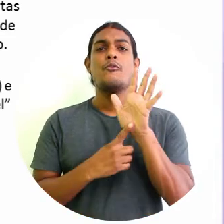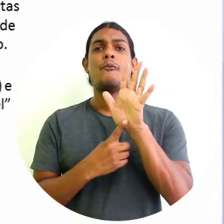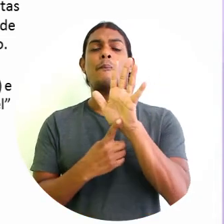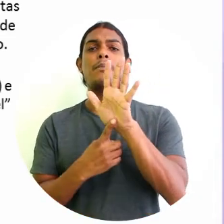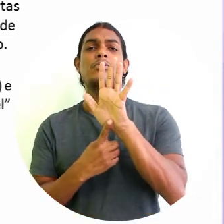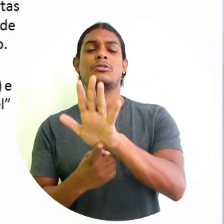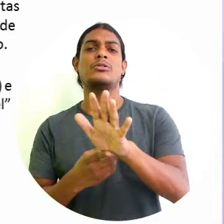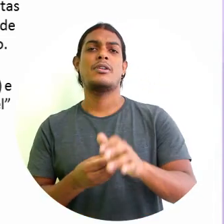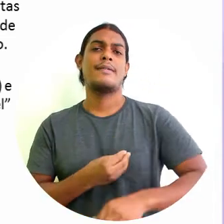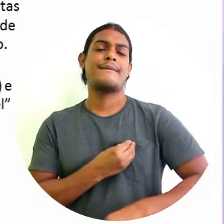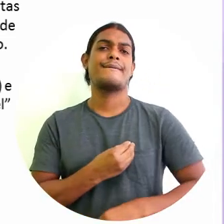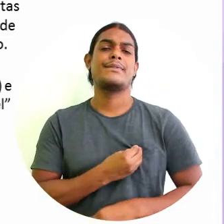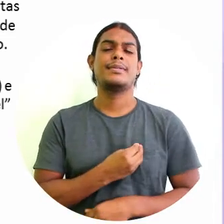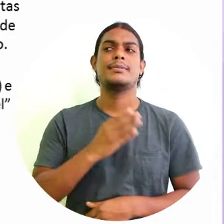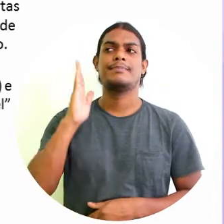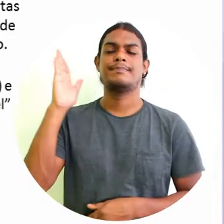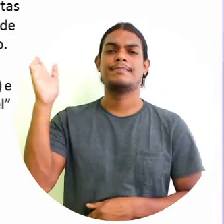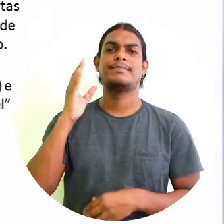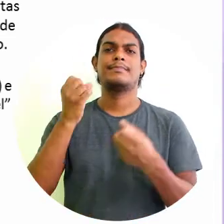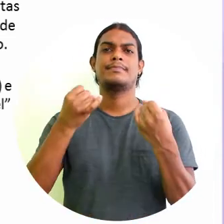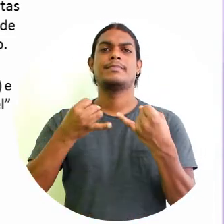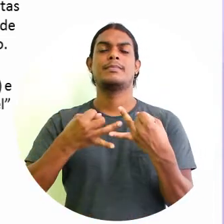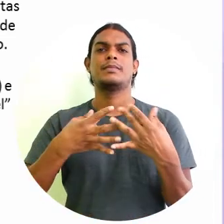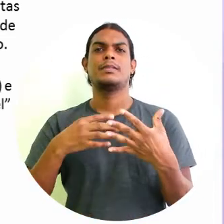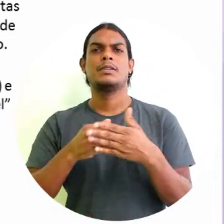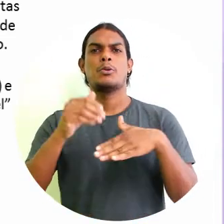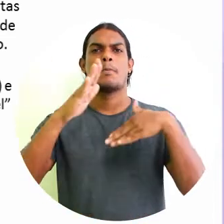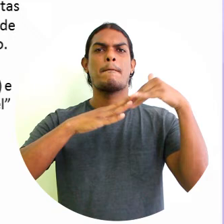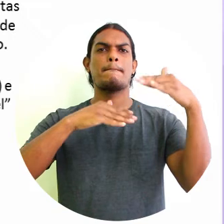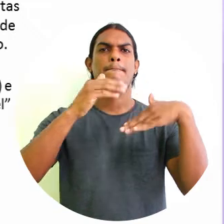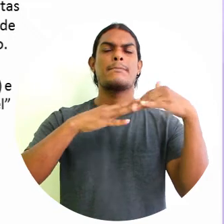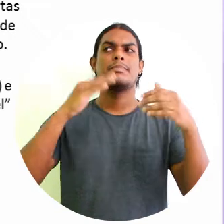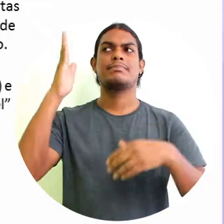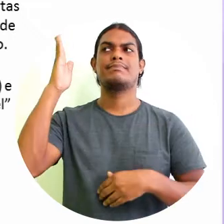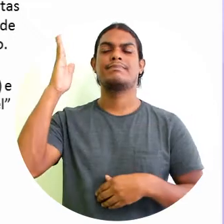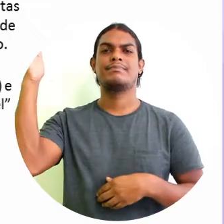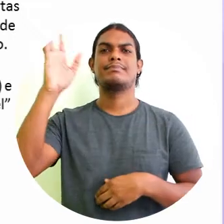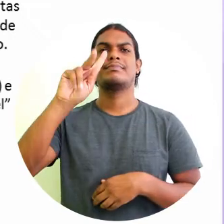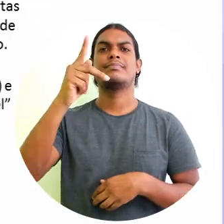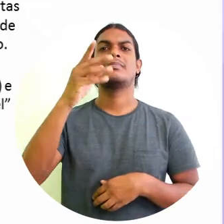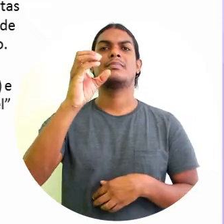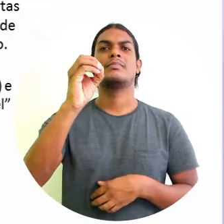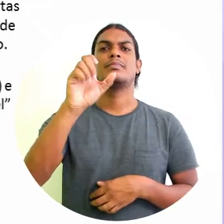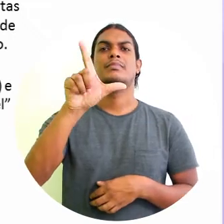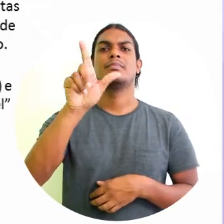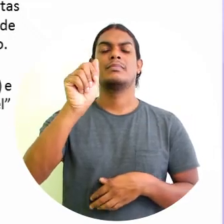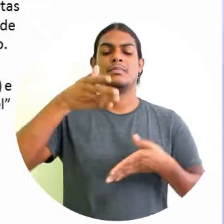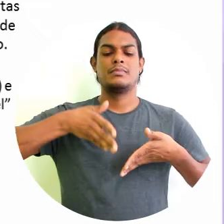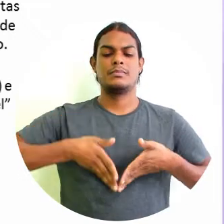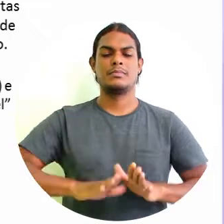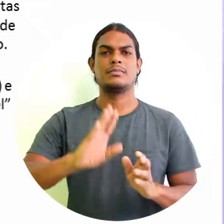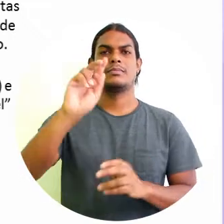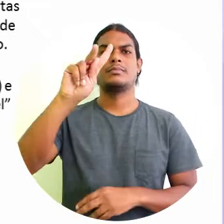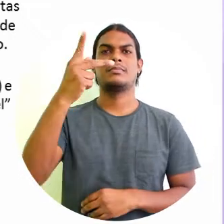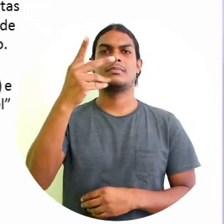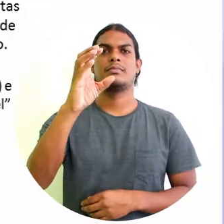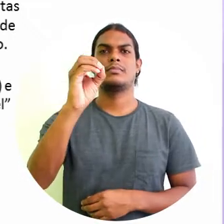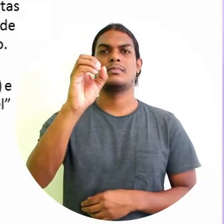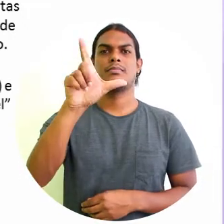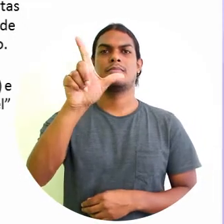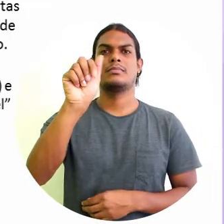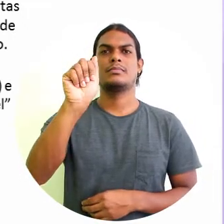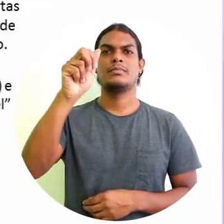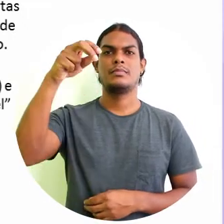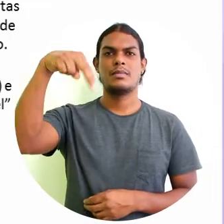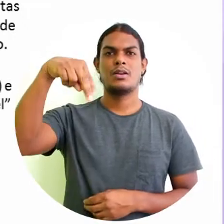biografia de Escher. Escher é um artista holandês que ficou muito conhecido, é mundialmente conhecido